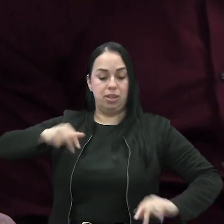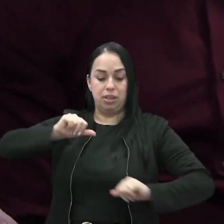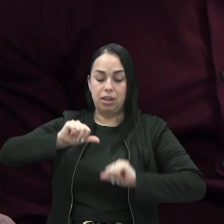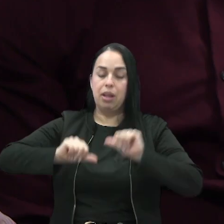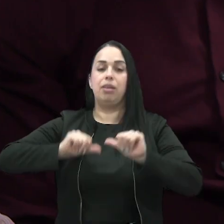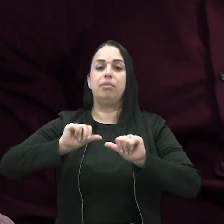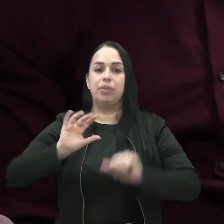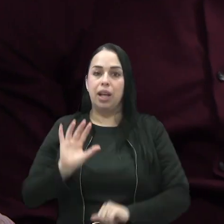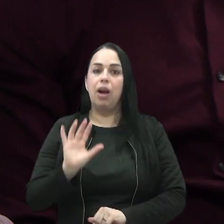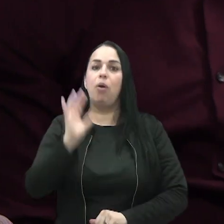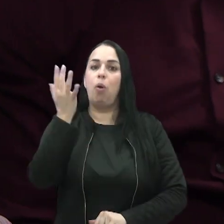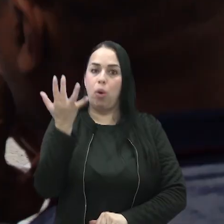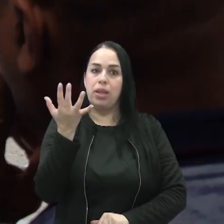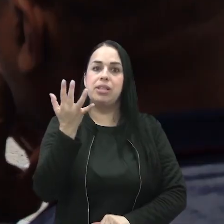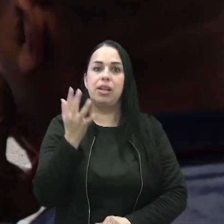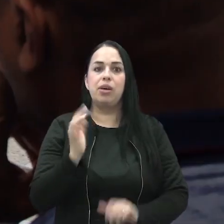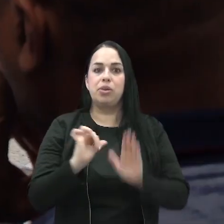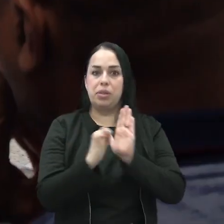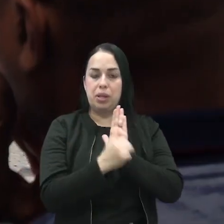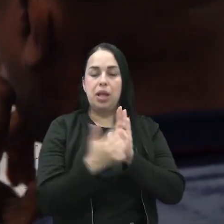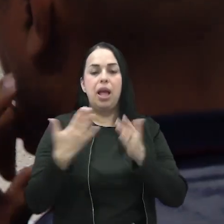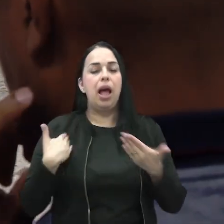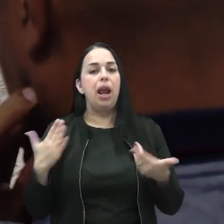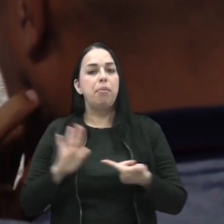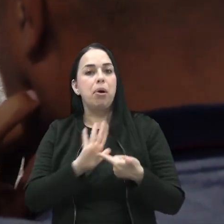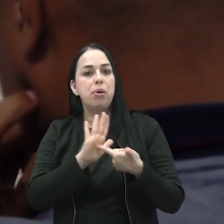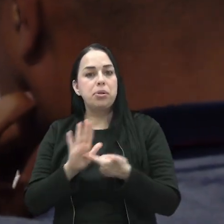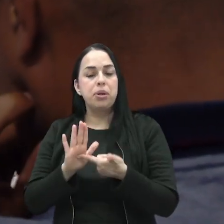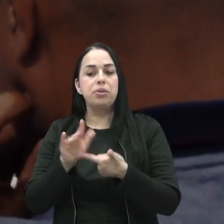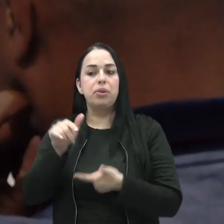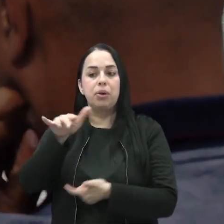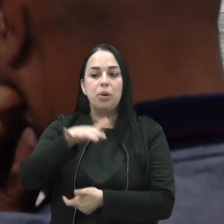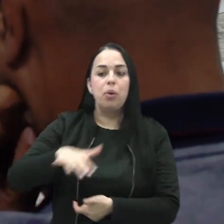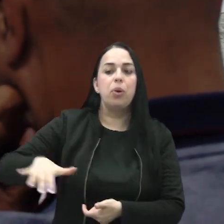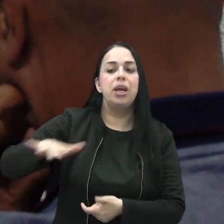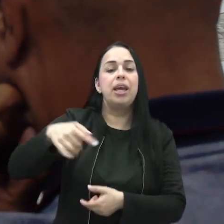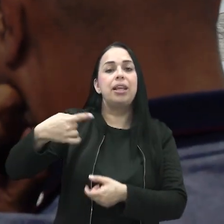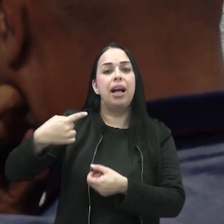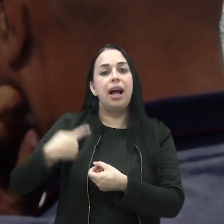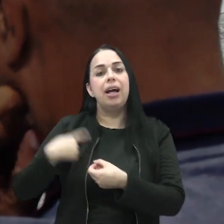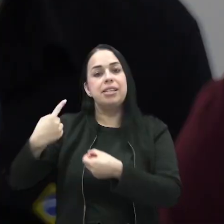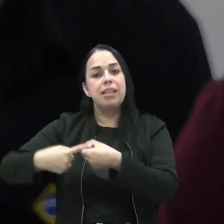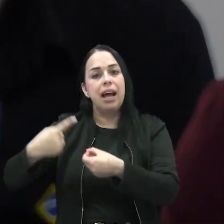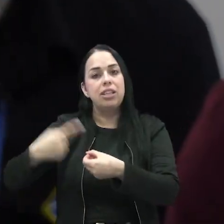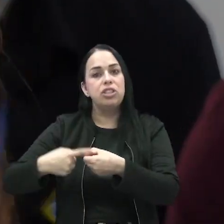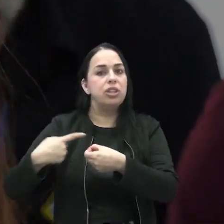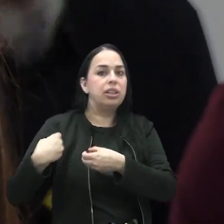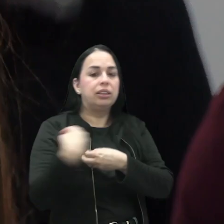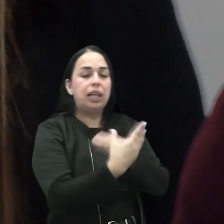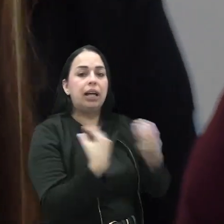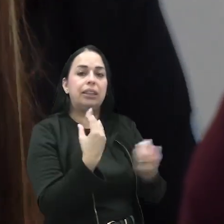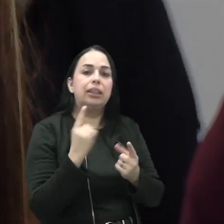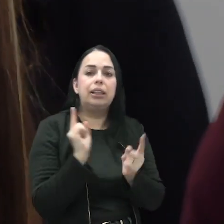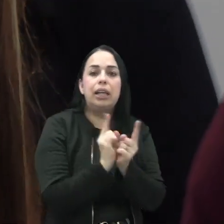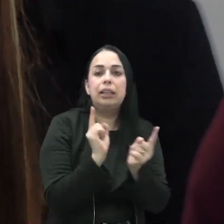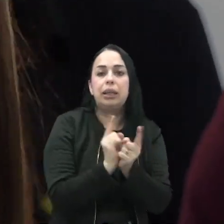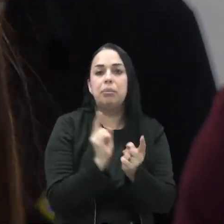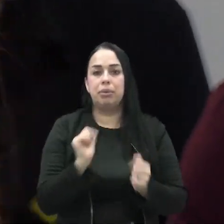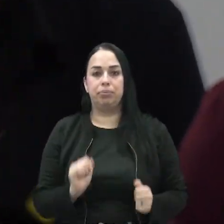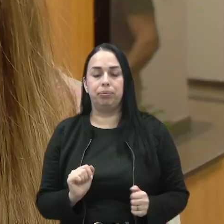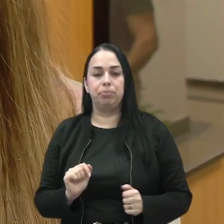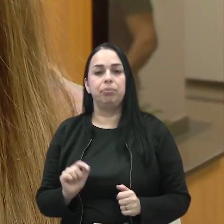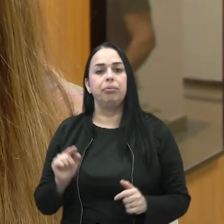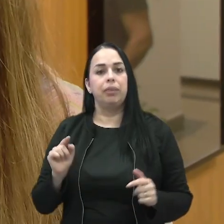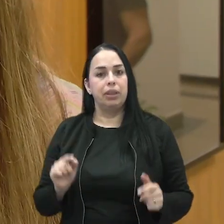genética que causa a síndrome de Down. Ela apresentou um panorama atual dos serviços oferecidos pelo município e esclareceu dúvidas dos